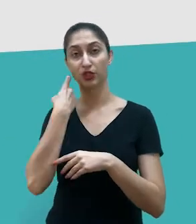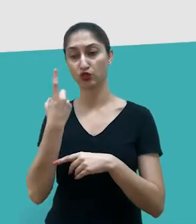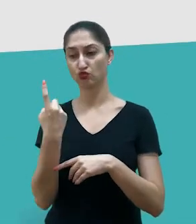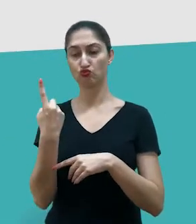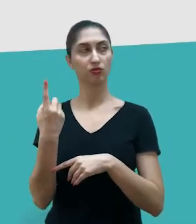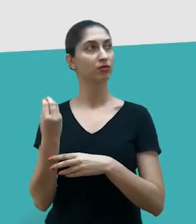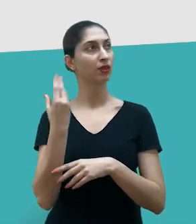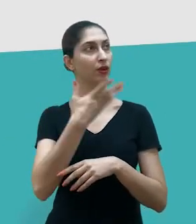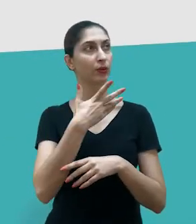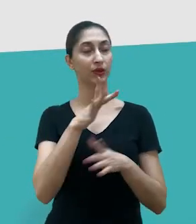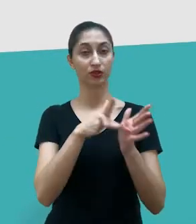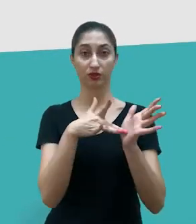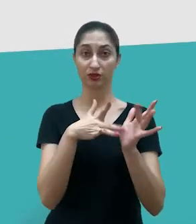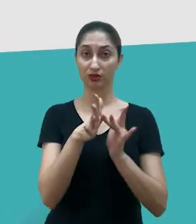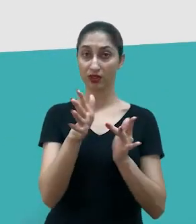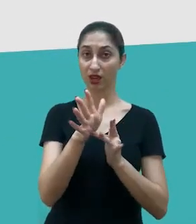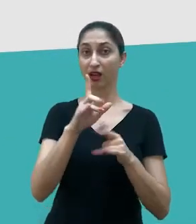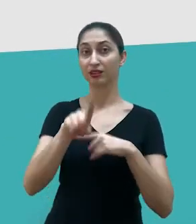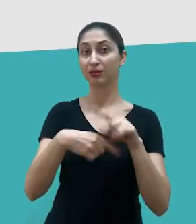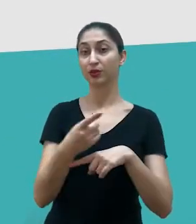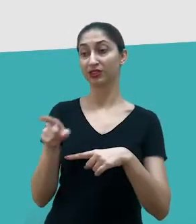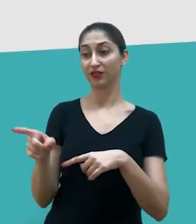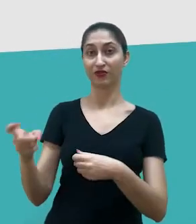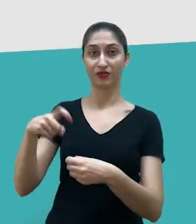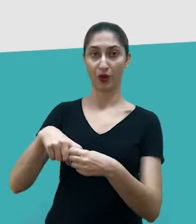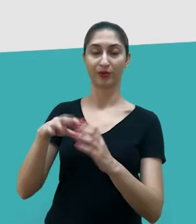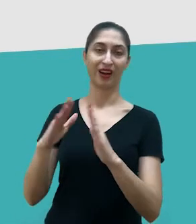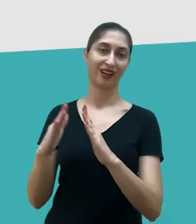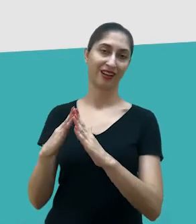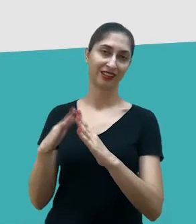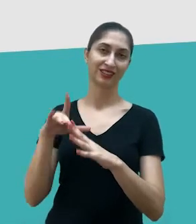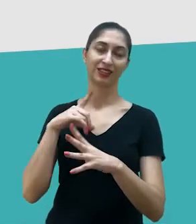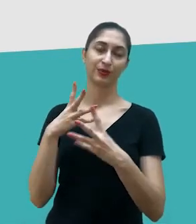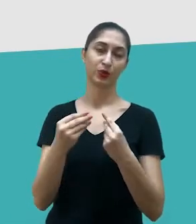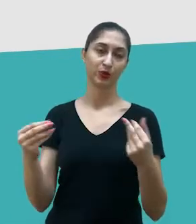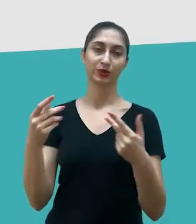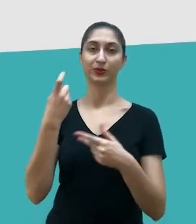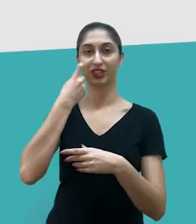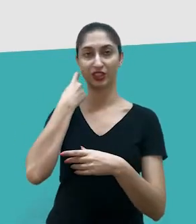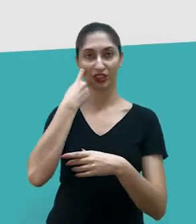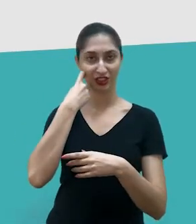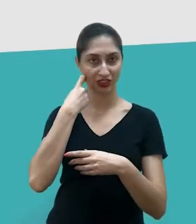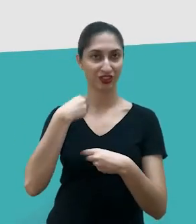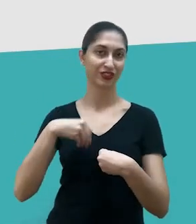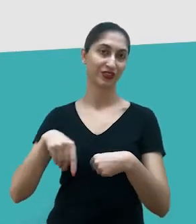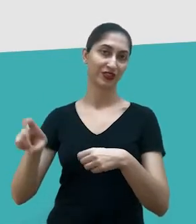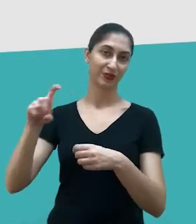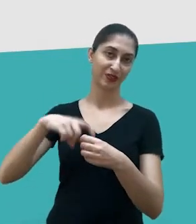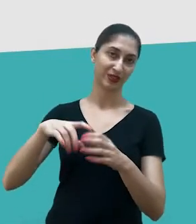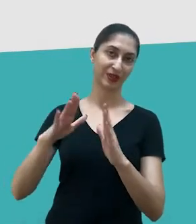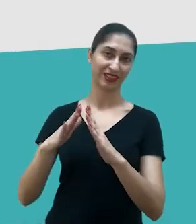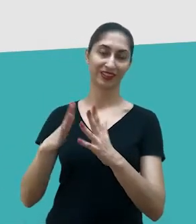pães multiplicados. Essa, se você acredita na Bíblia, é uma boa história, e se você não acredita, é uma